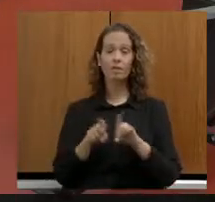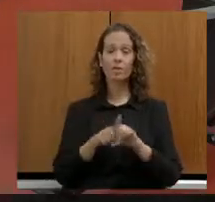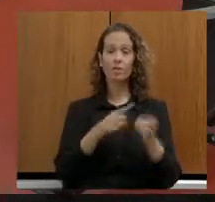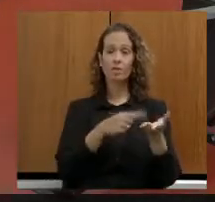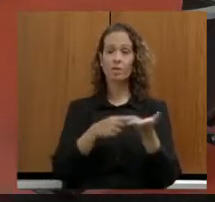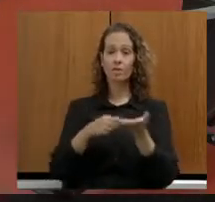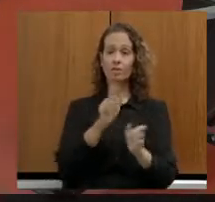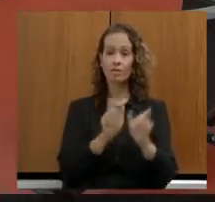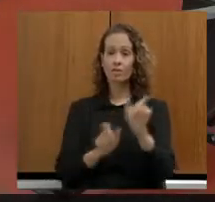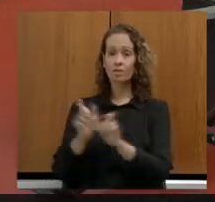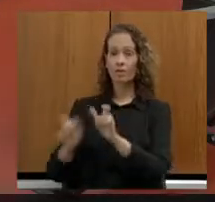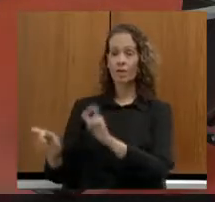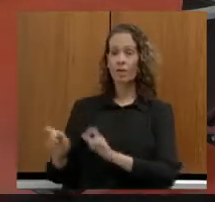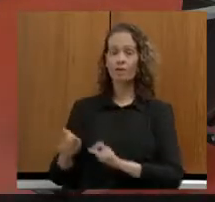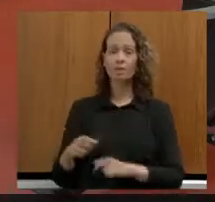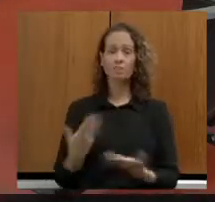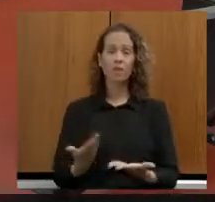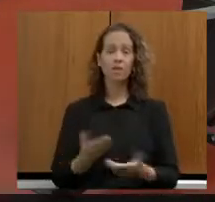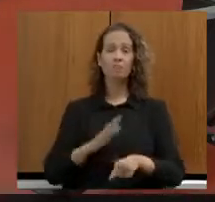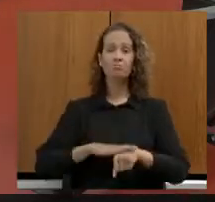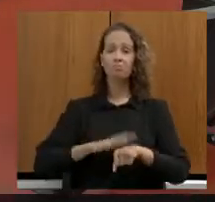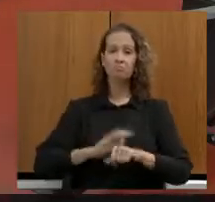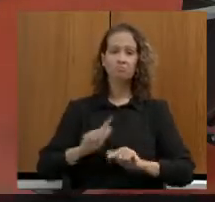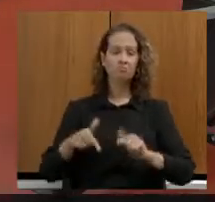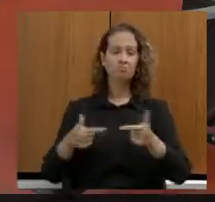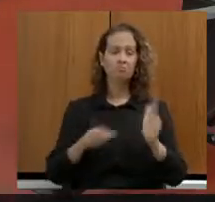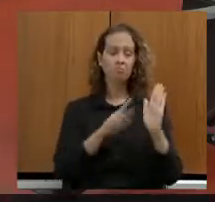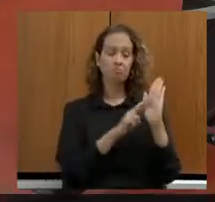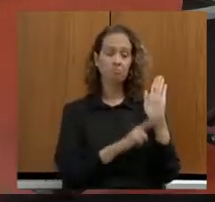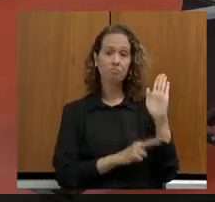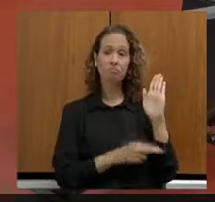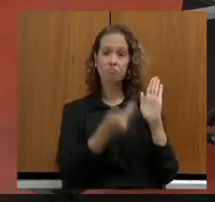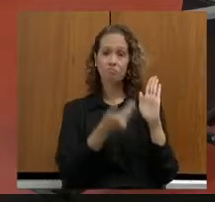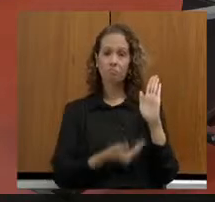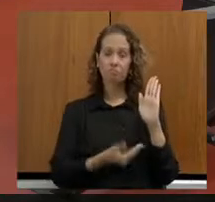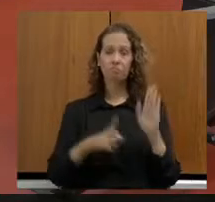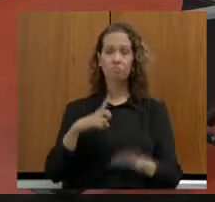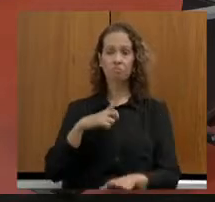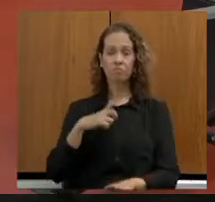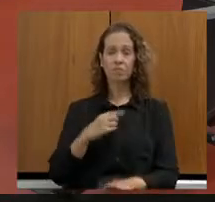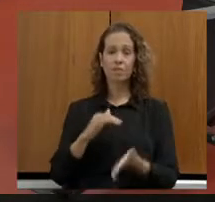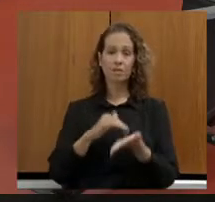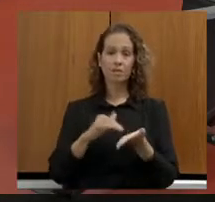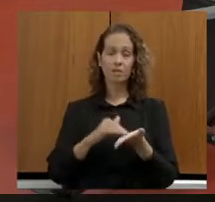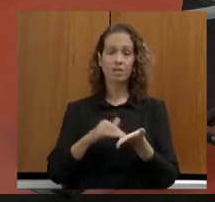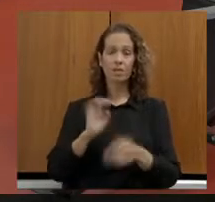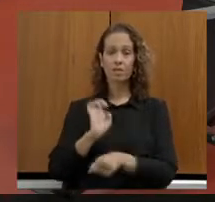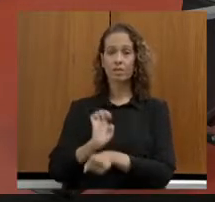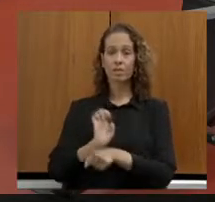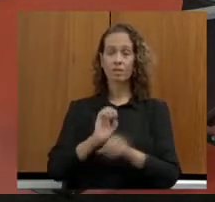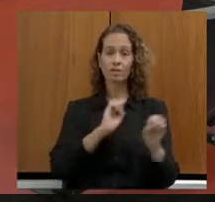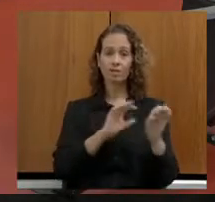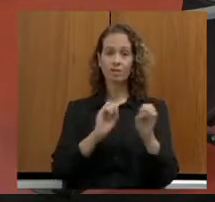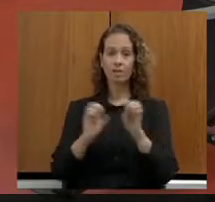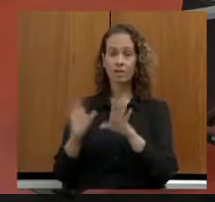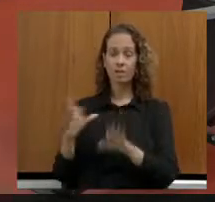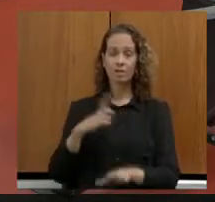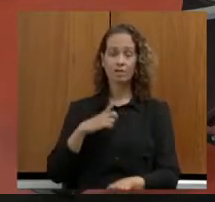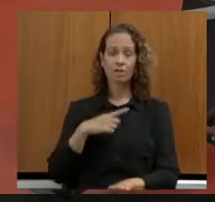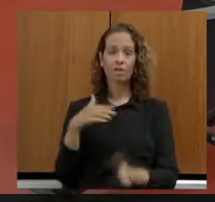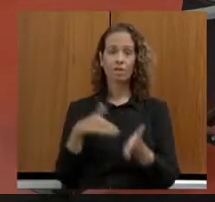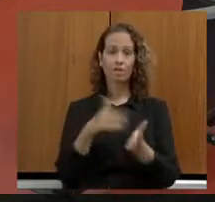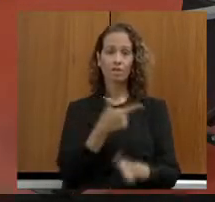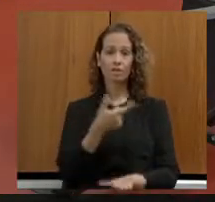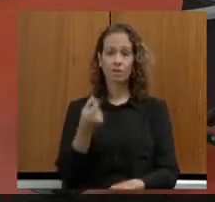que os atos desta reunião obedecerão as seguintes normas e procedimentos a secretária de Estado da Educação disporá de até